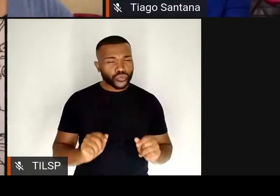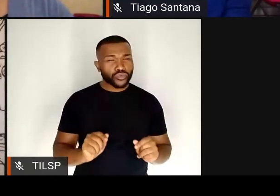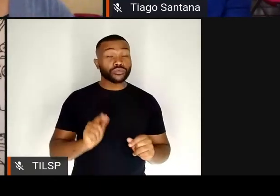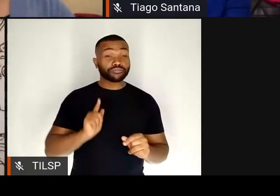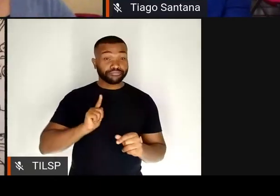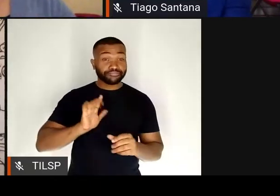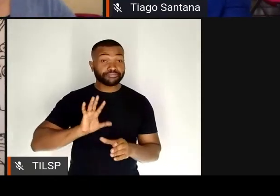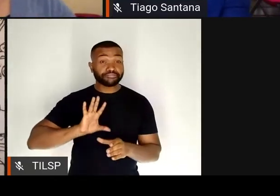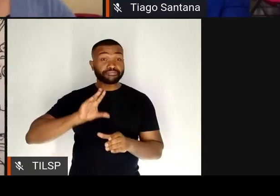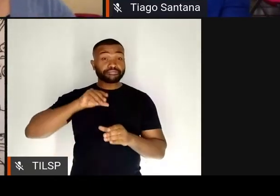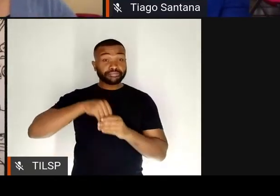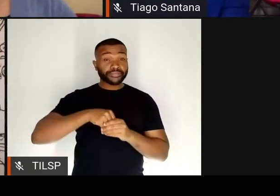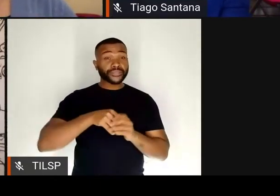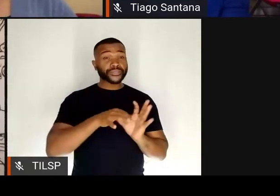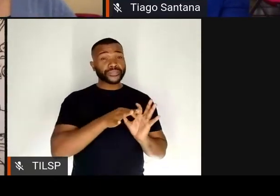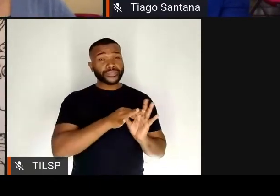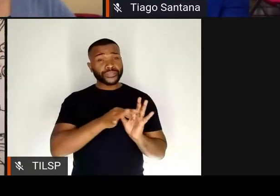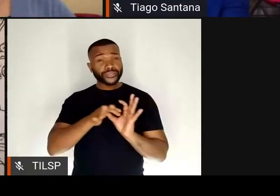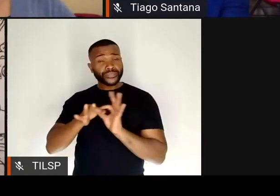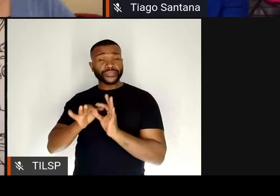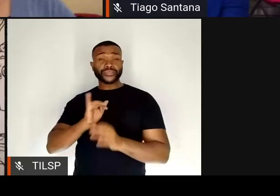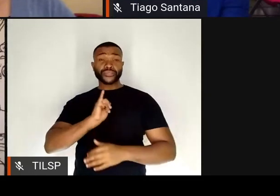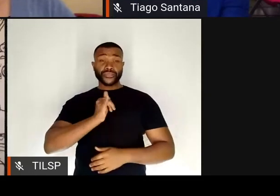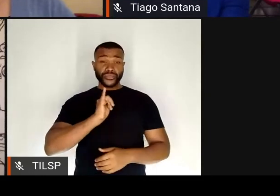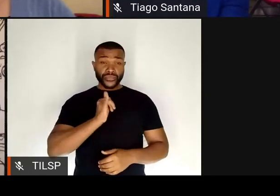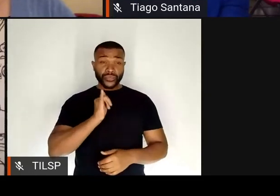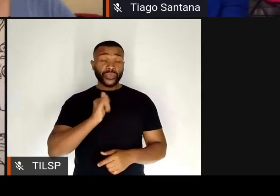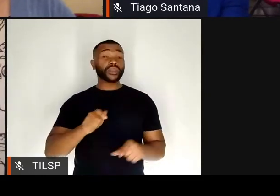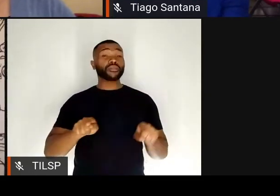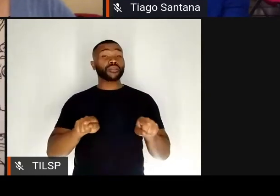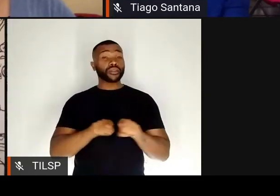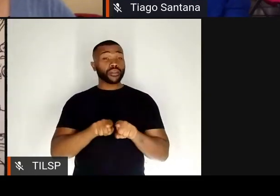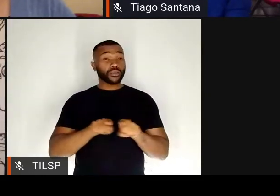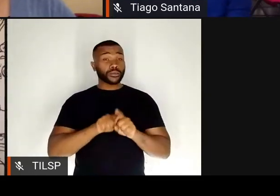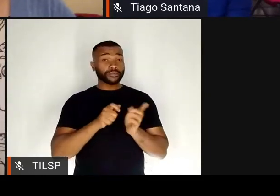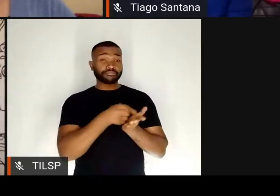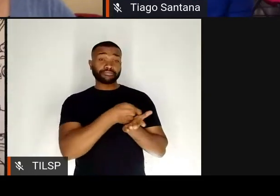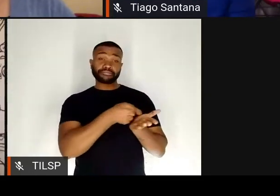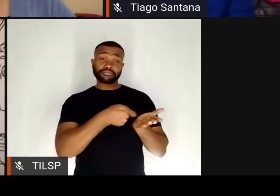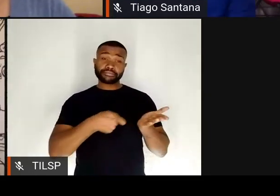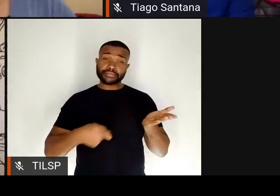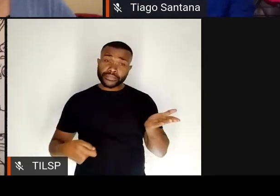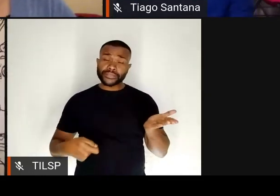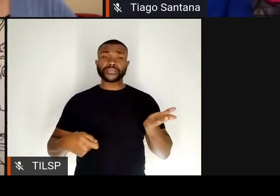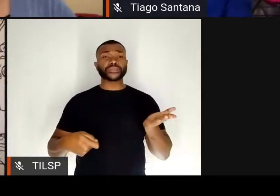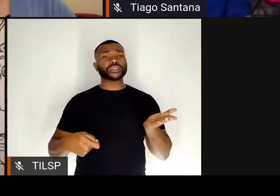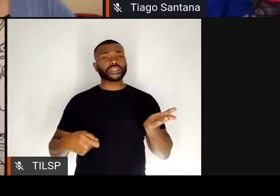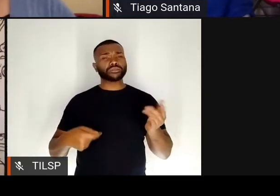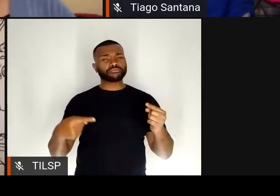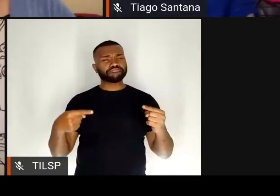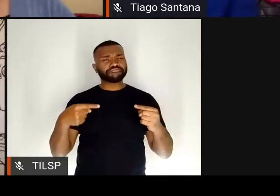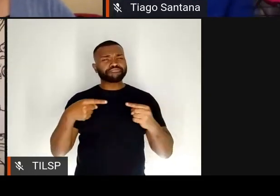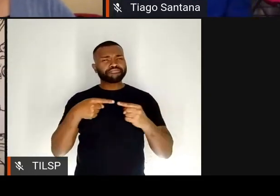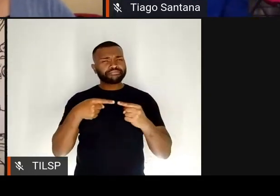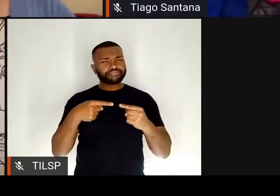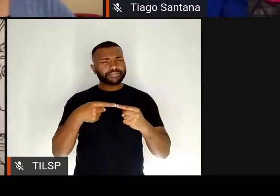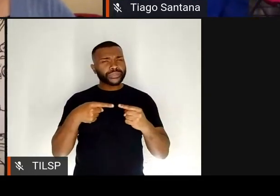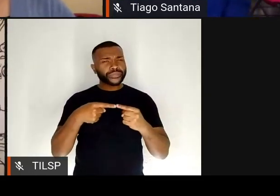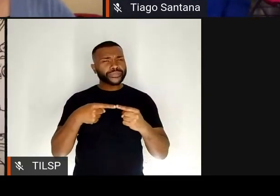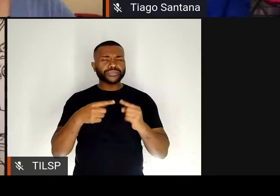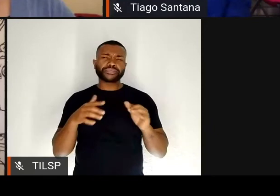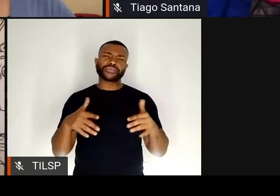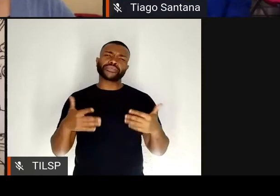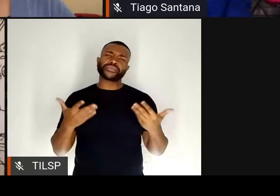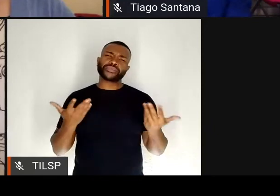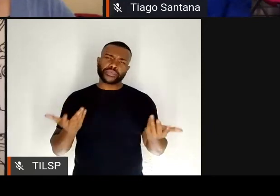em contextos narrativos, mas também contextos de associação com textos, enfim, e a